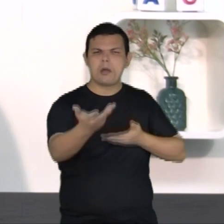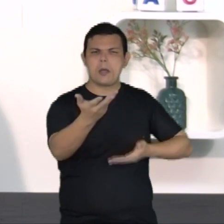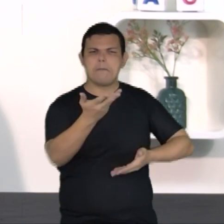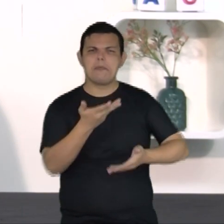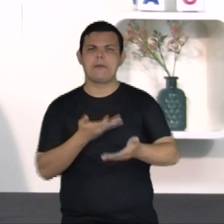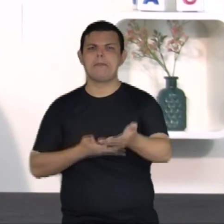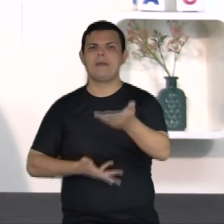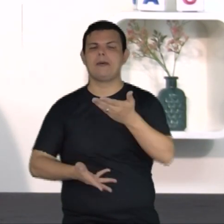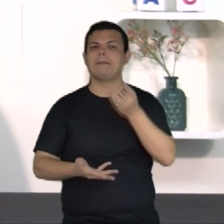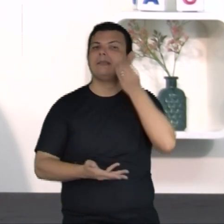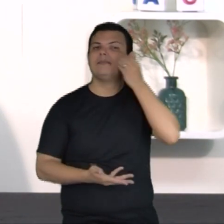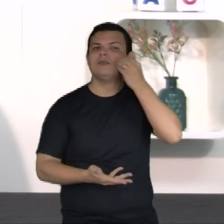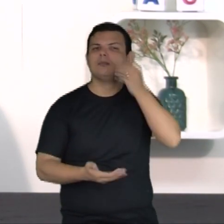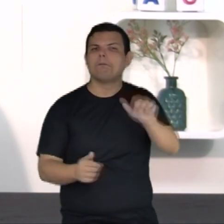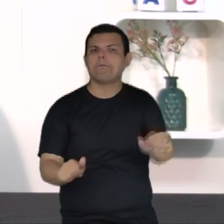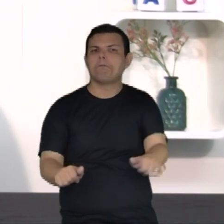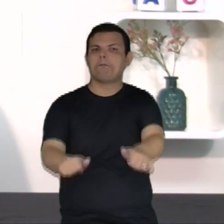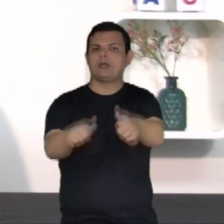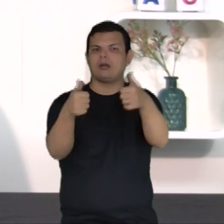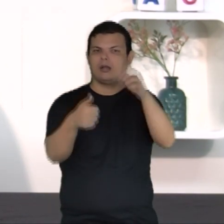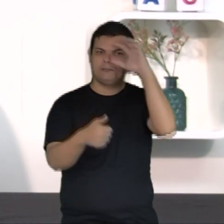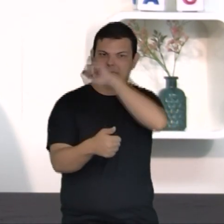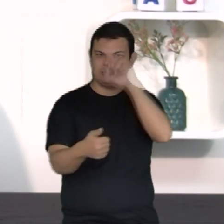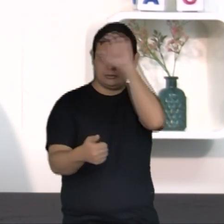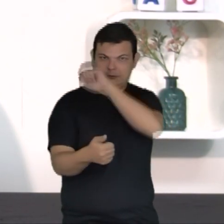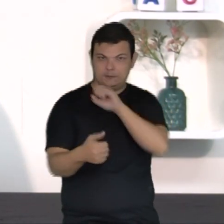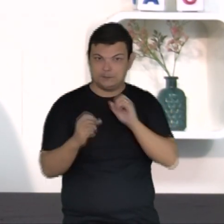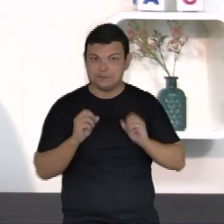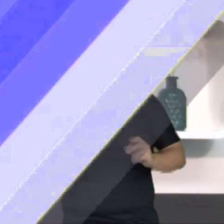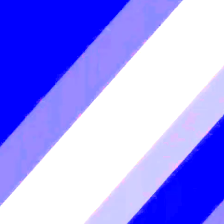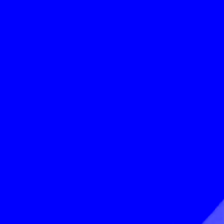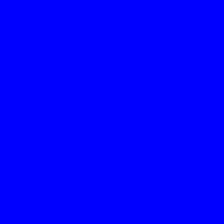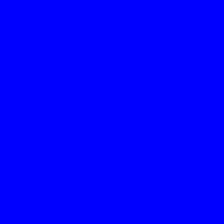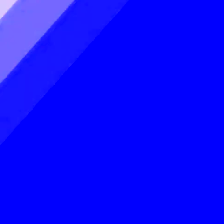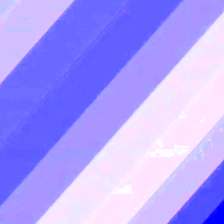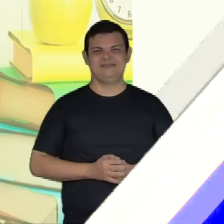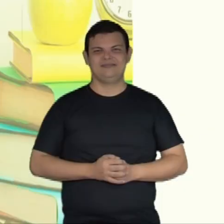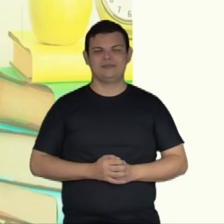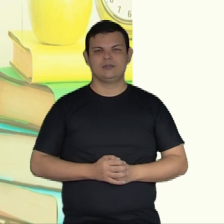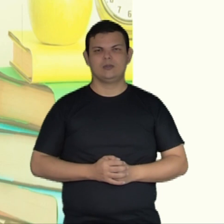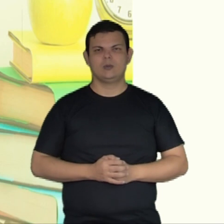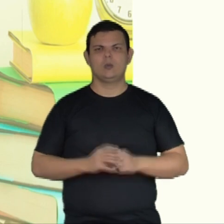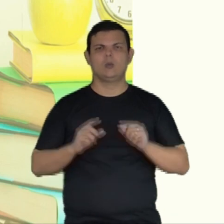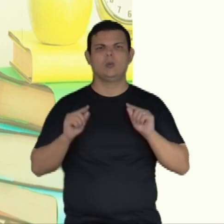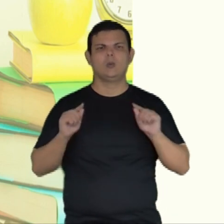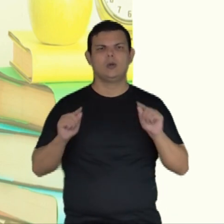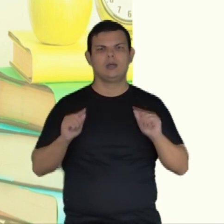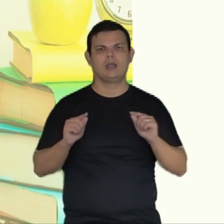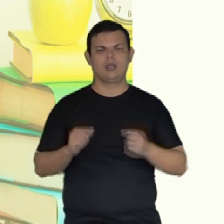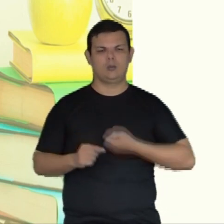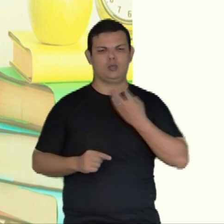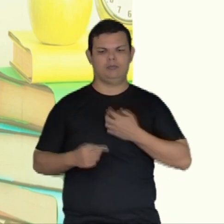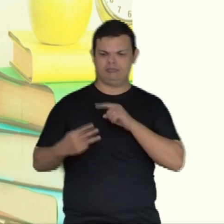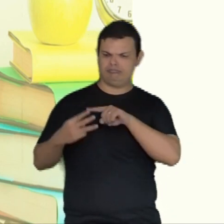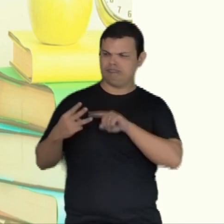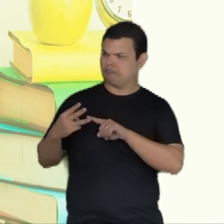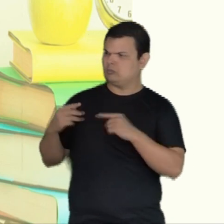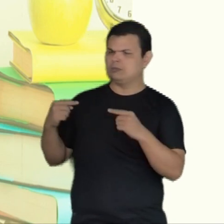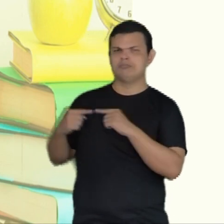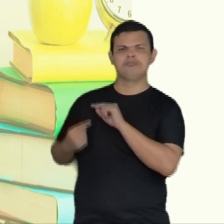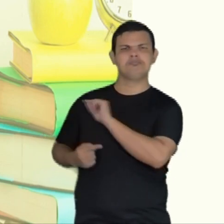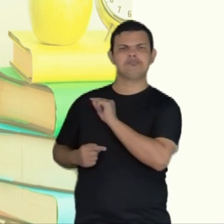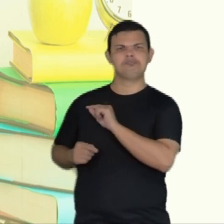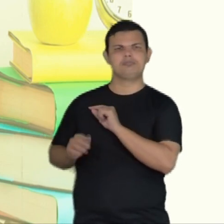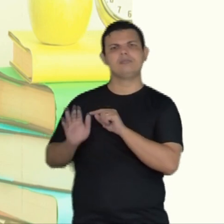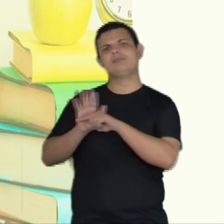pode melhorar aquilo que a gente está aprendendo agora. Bora lá, me acompanhe aqui. O que os 3 poemas têm em comum? Analisa